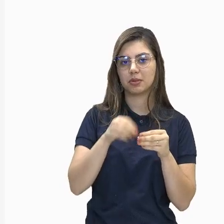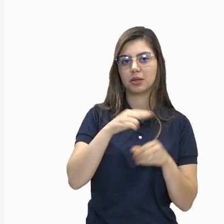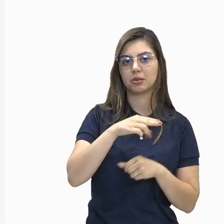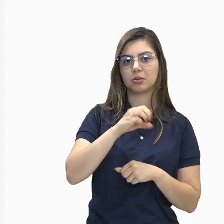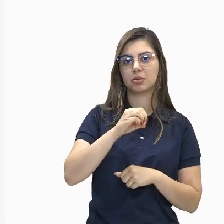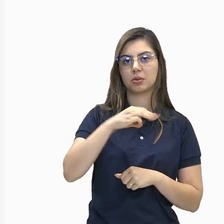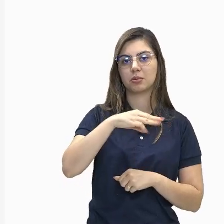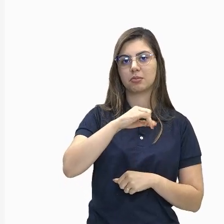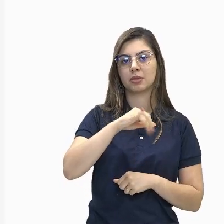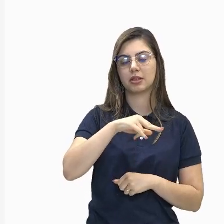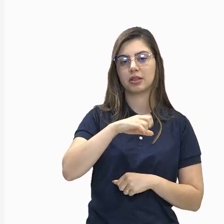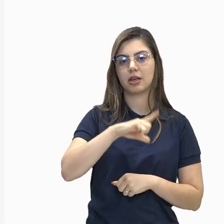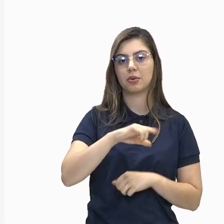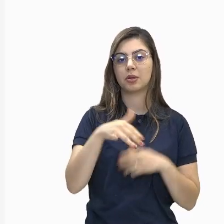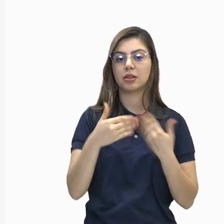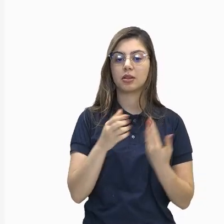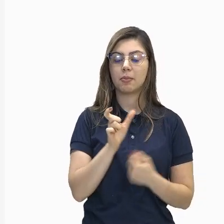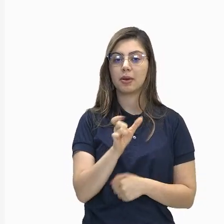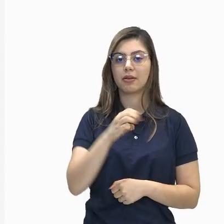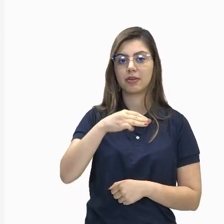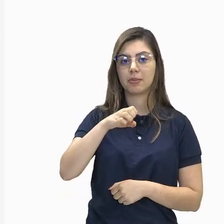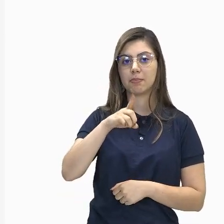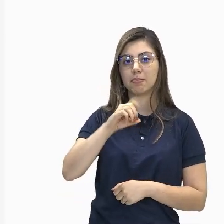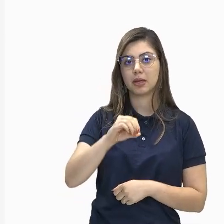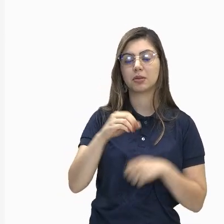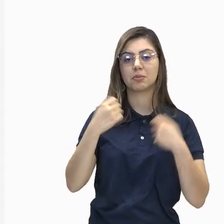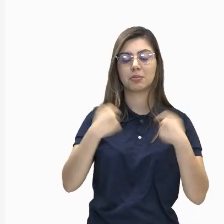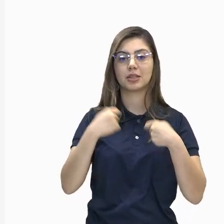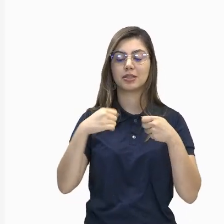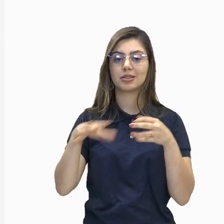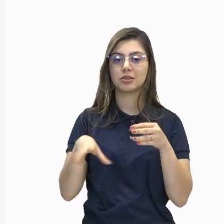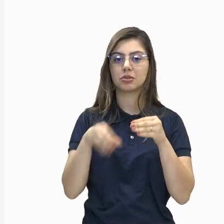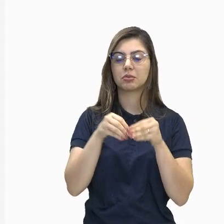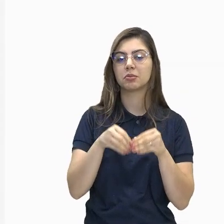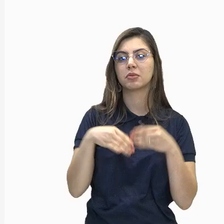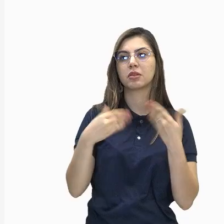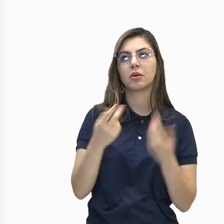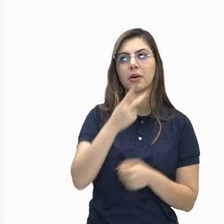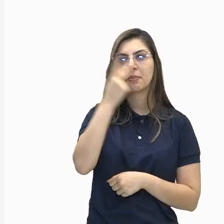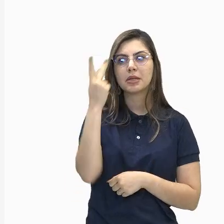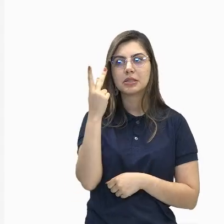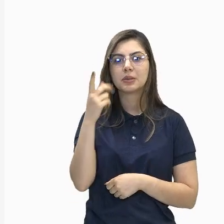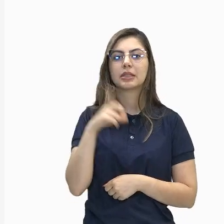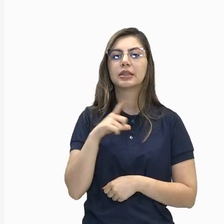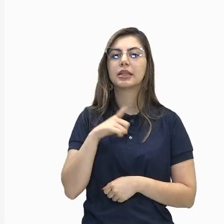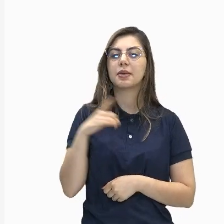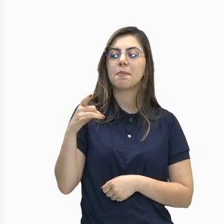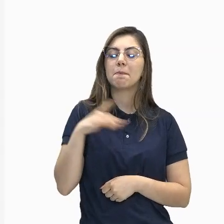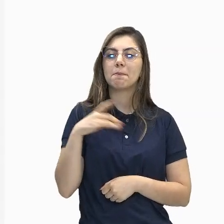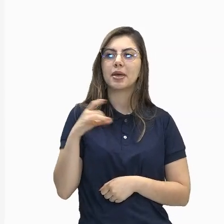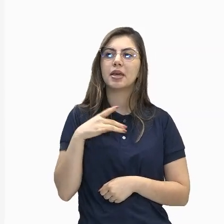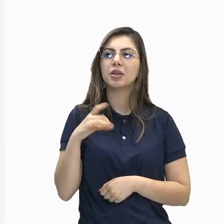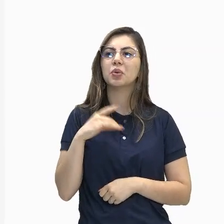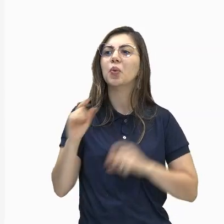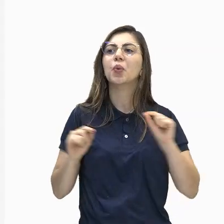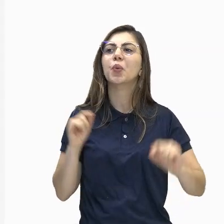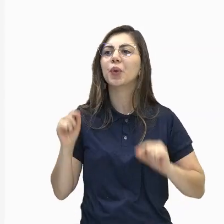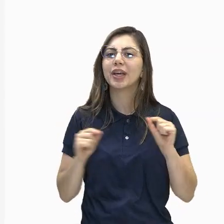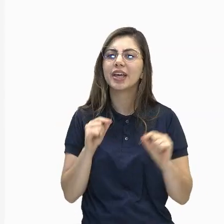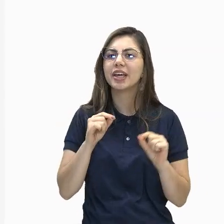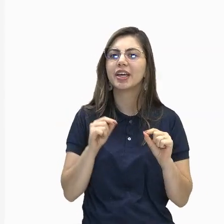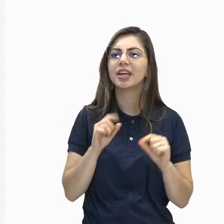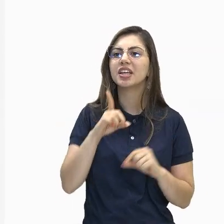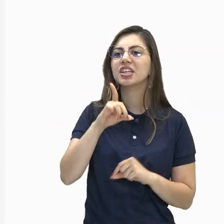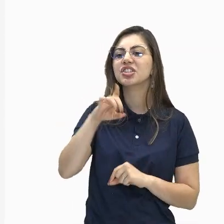uma palavra que precisa de um complemento. Olha só, medo. Quem tem medo de algo, de alguma coisa. Então,